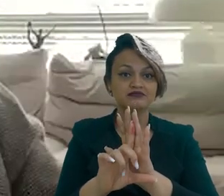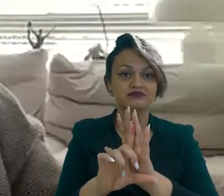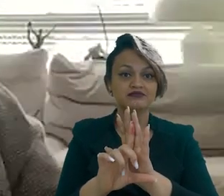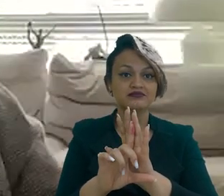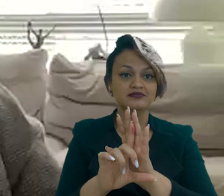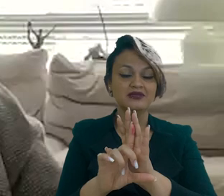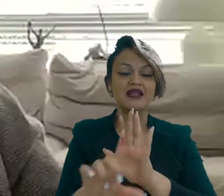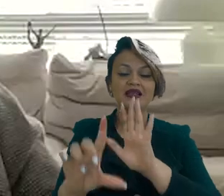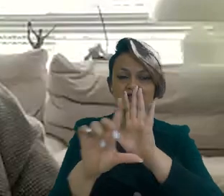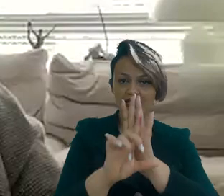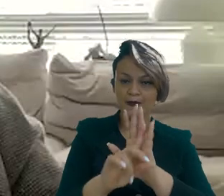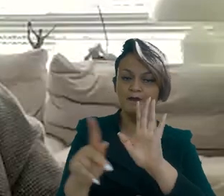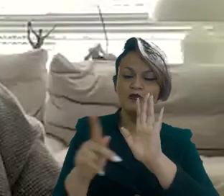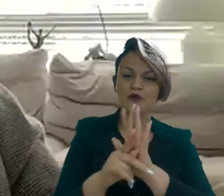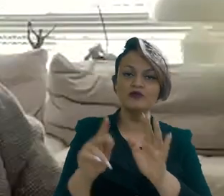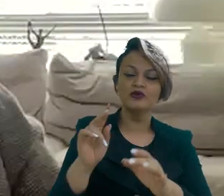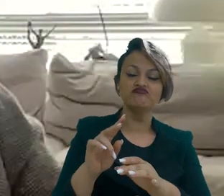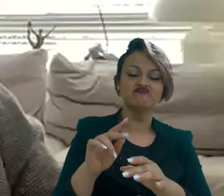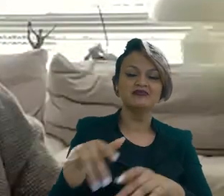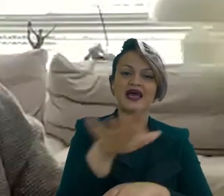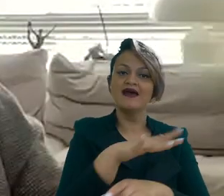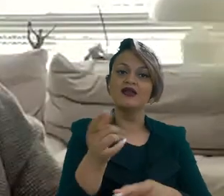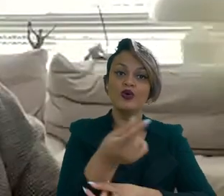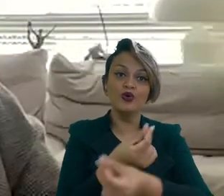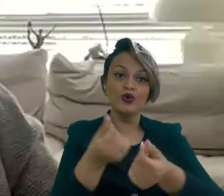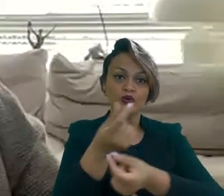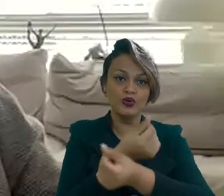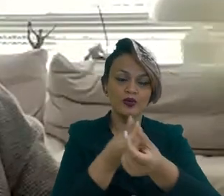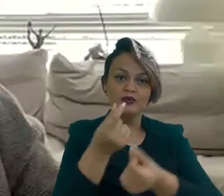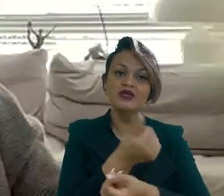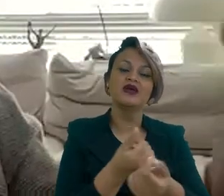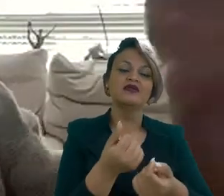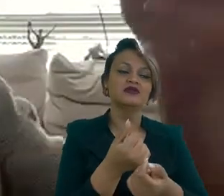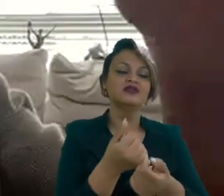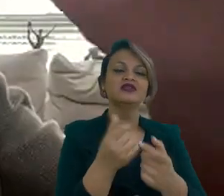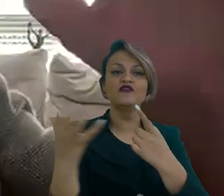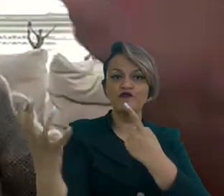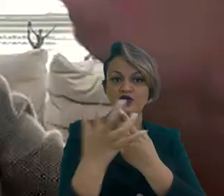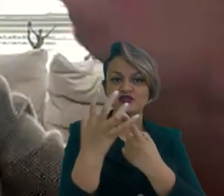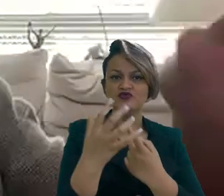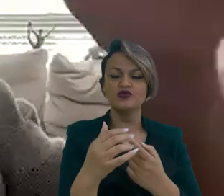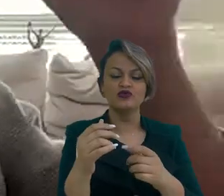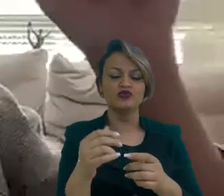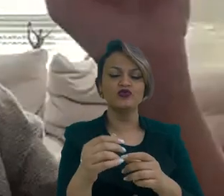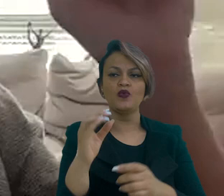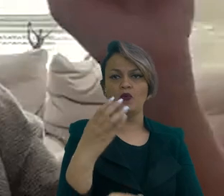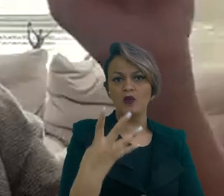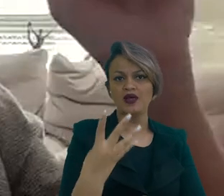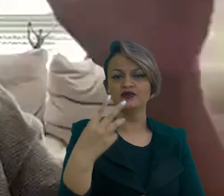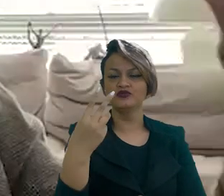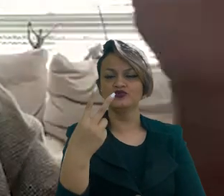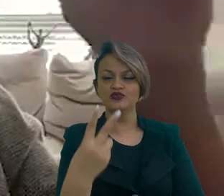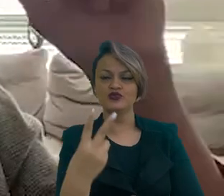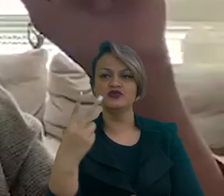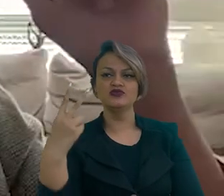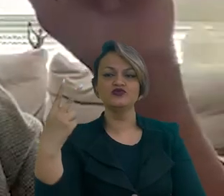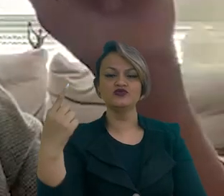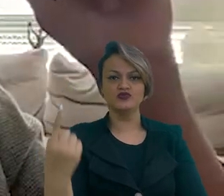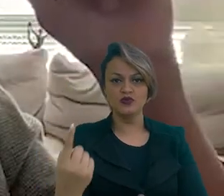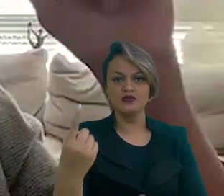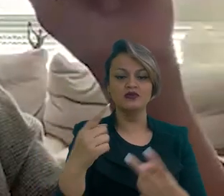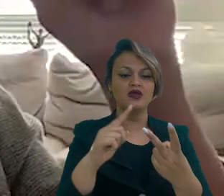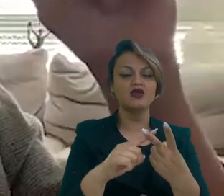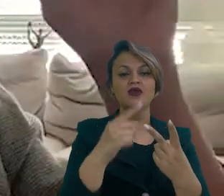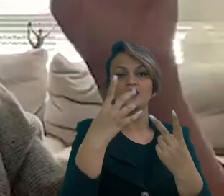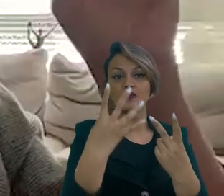lei de proteção da ordem econômica que mexeu no quarto dois um e no quatro